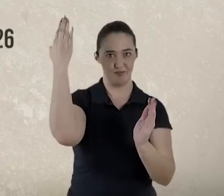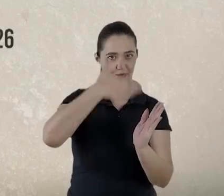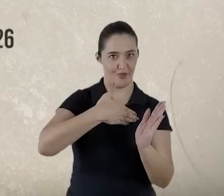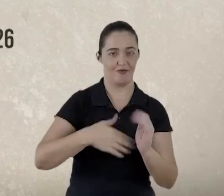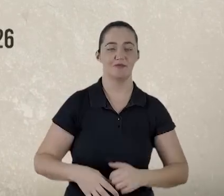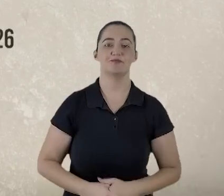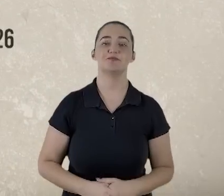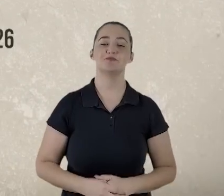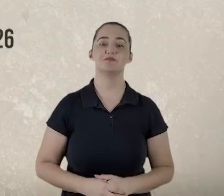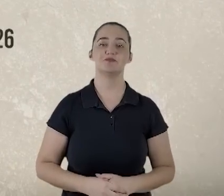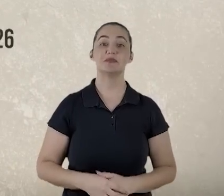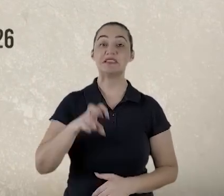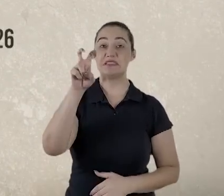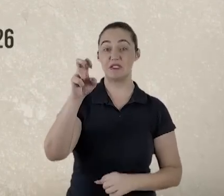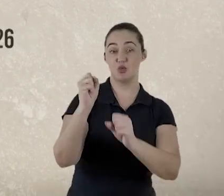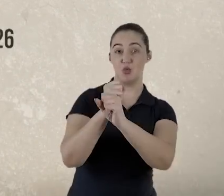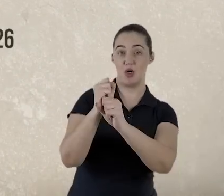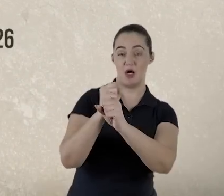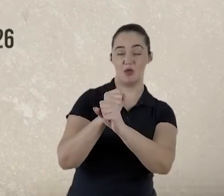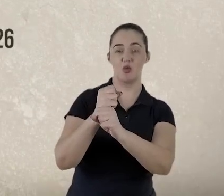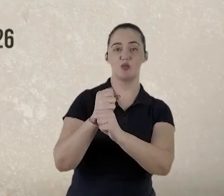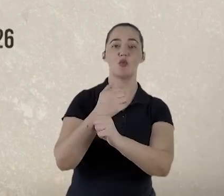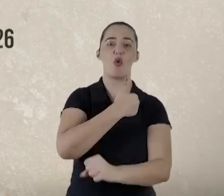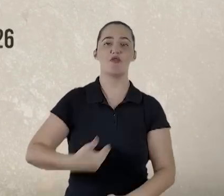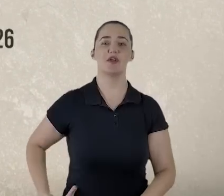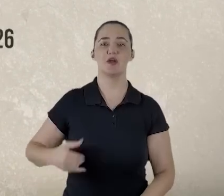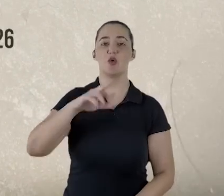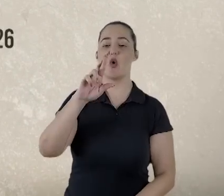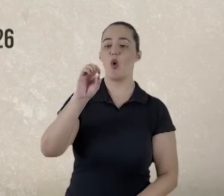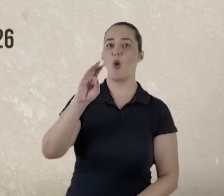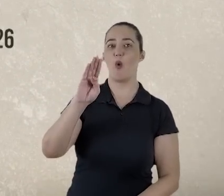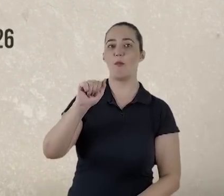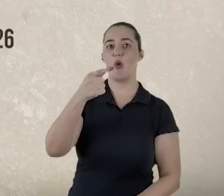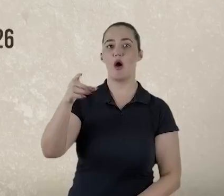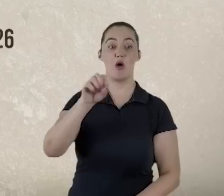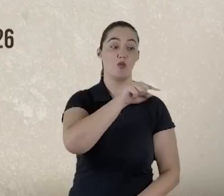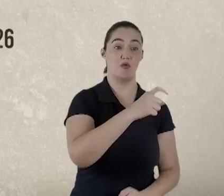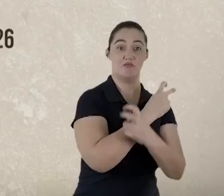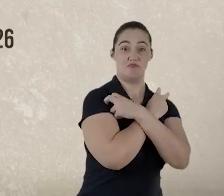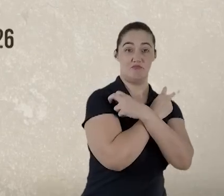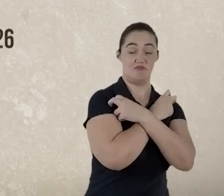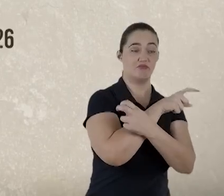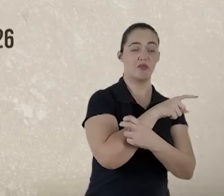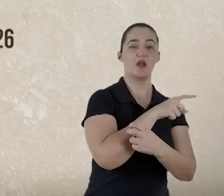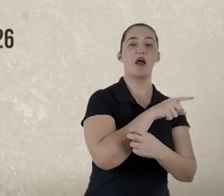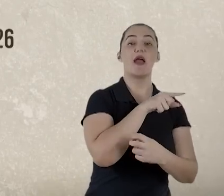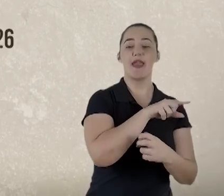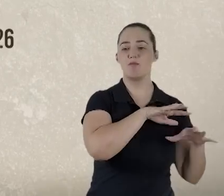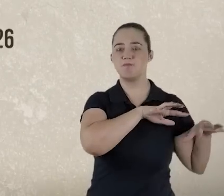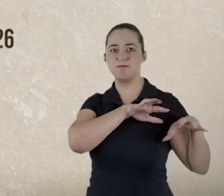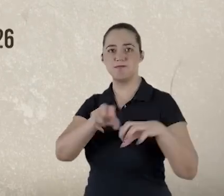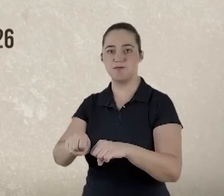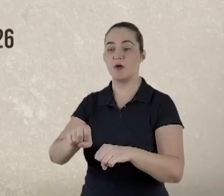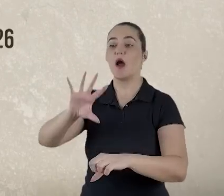atenção. No 5º ano do reinado de Roboão, Sisac, rei do Egito, atacou Jerusalém. Levou embora os tesouros